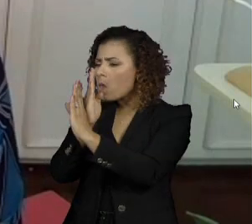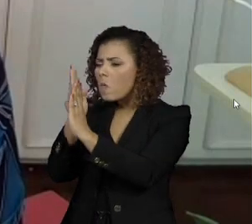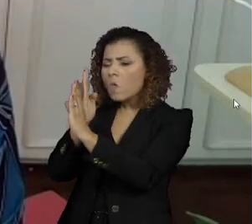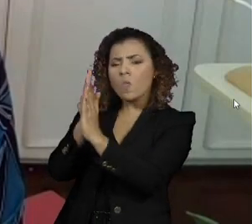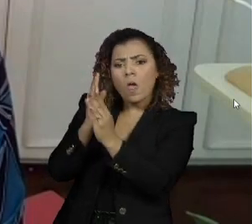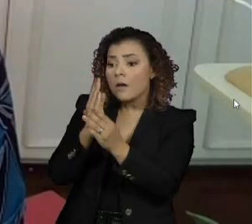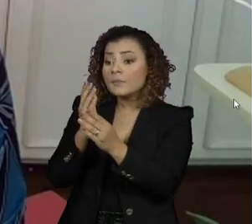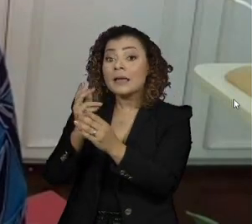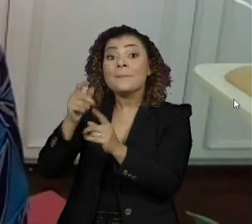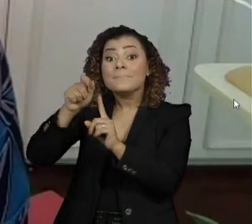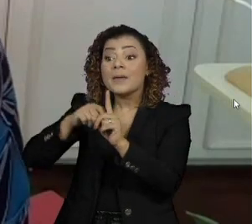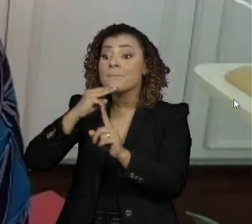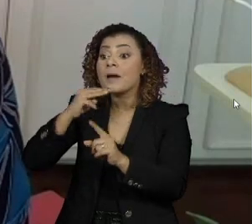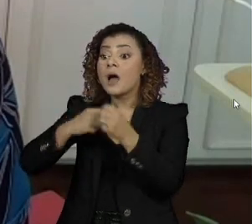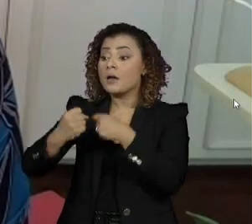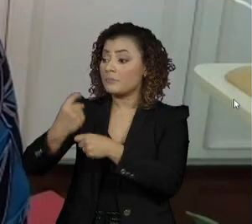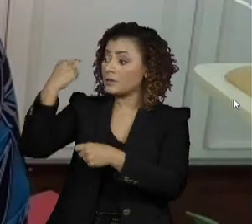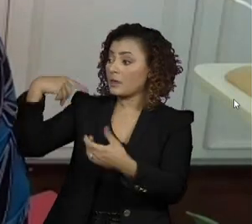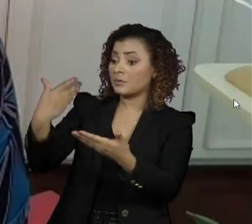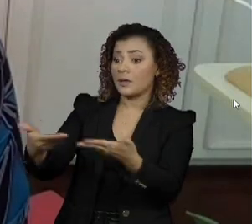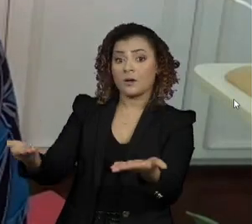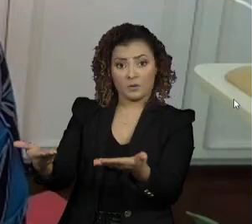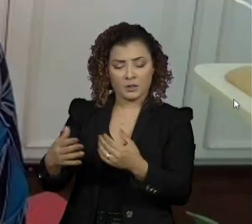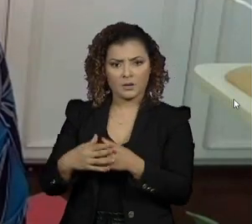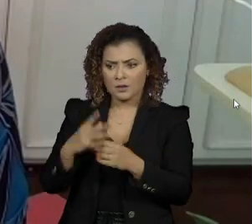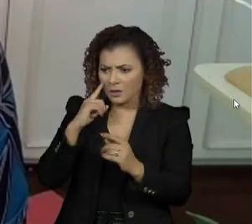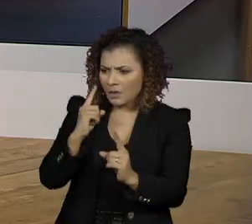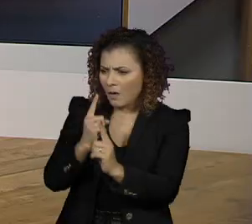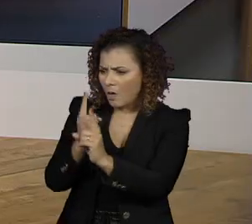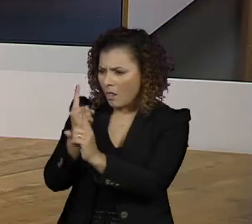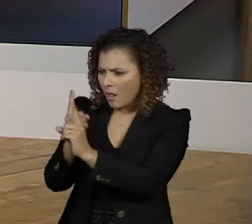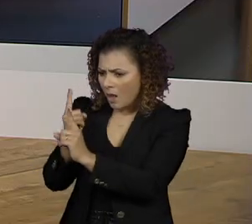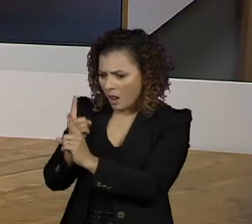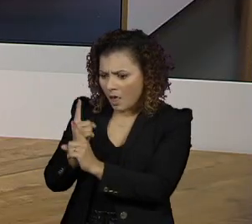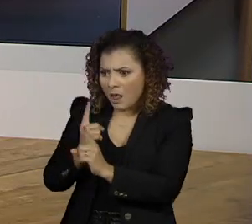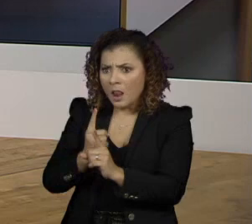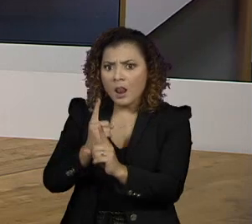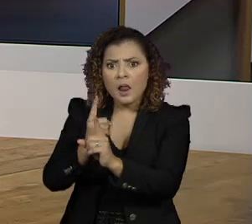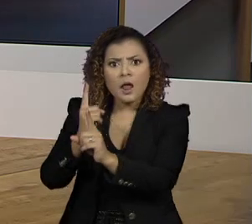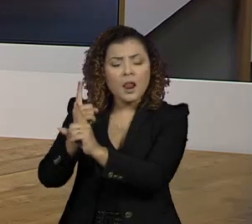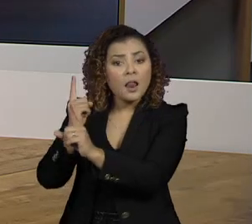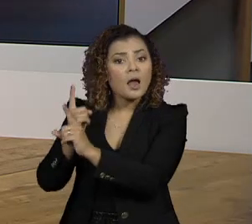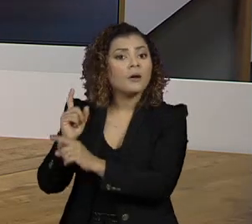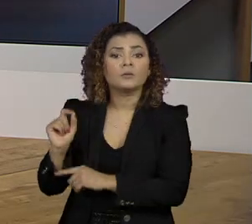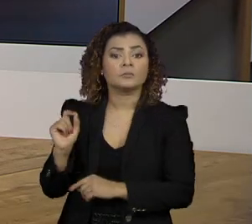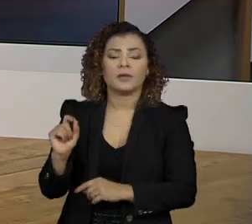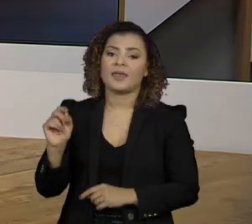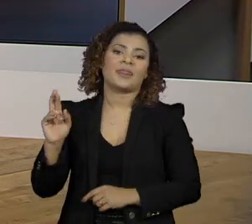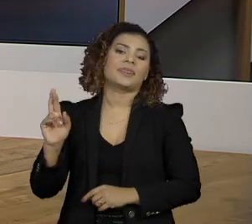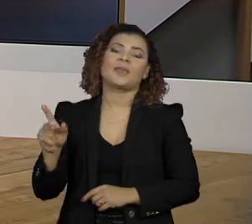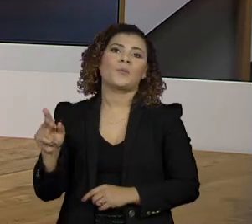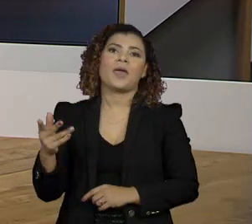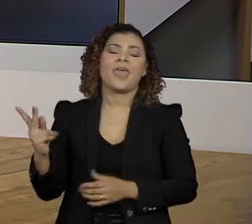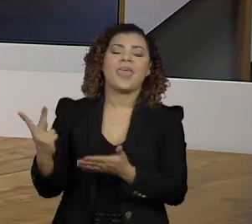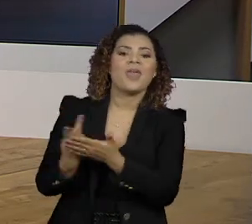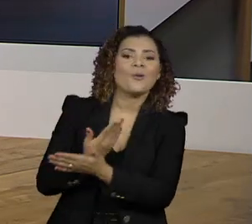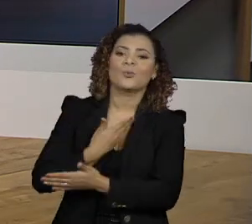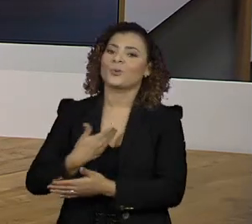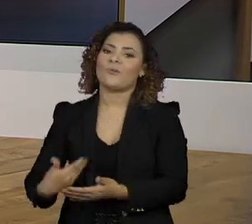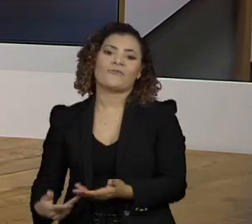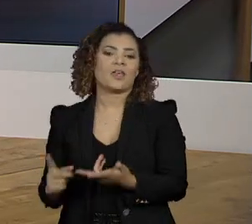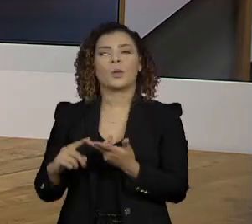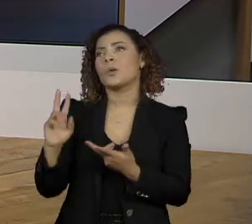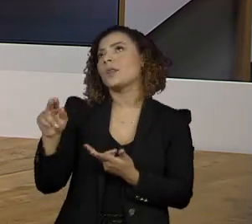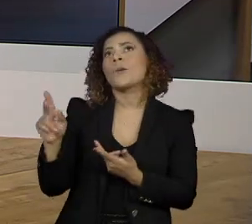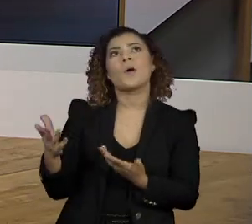do ano passado. E nós nos demos conta de que não se tratava de erro do governo, não se